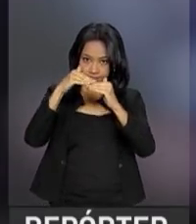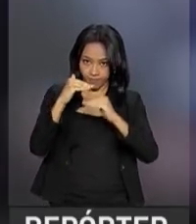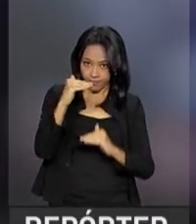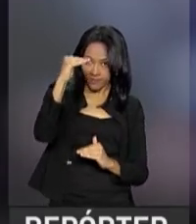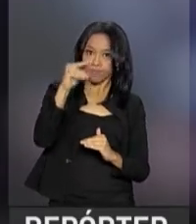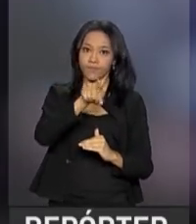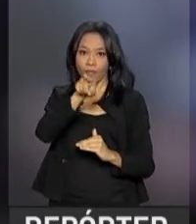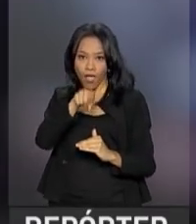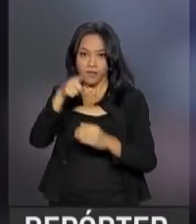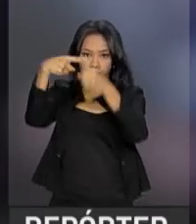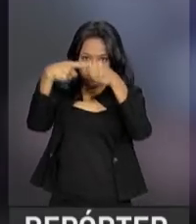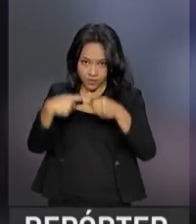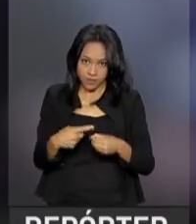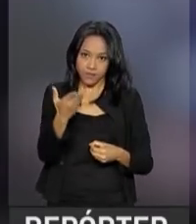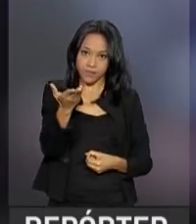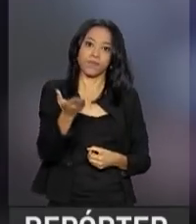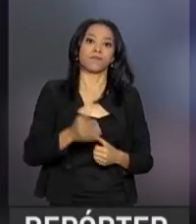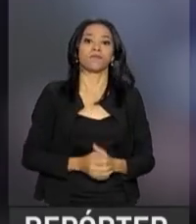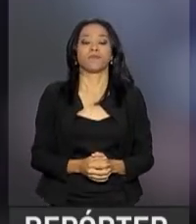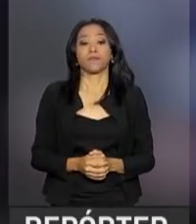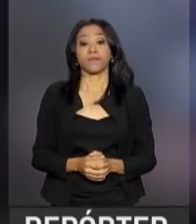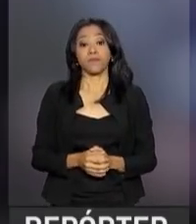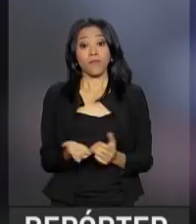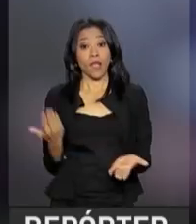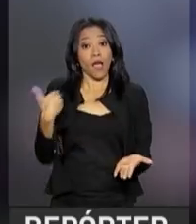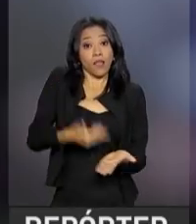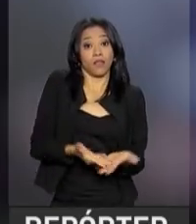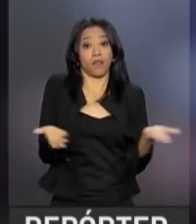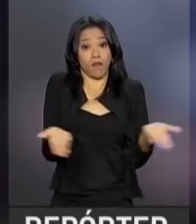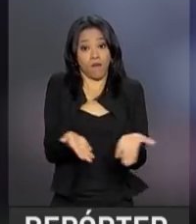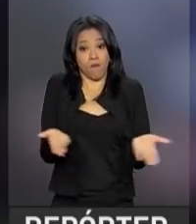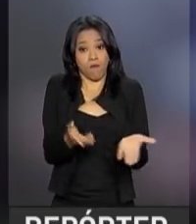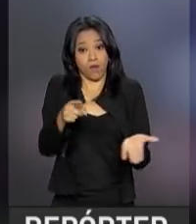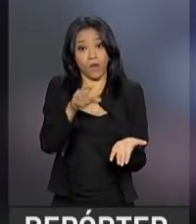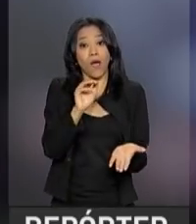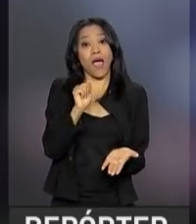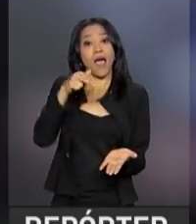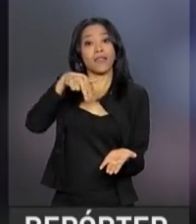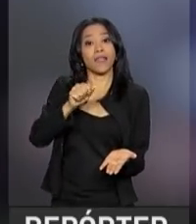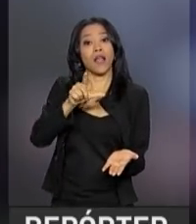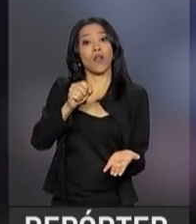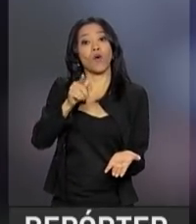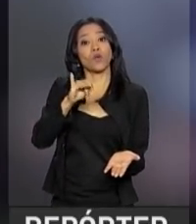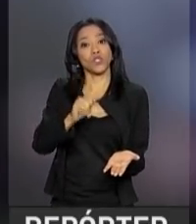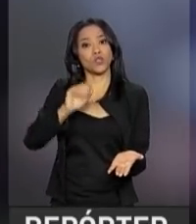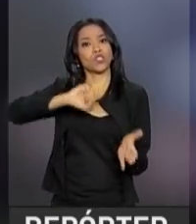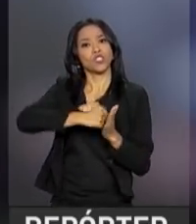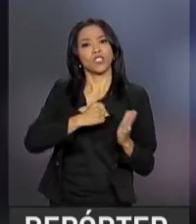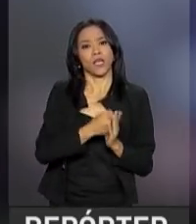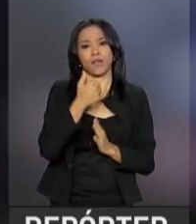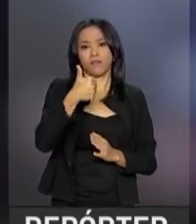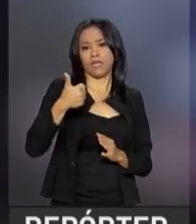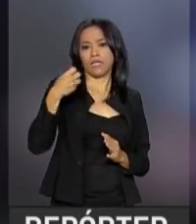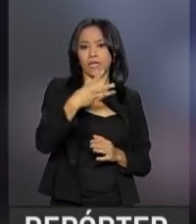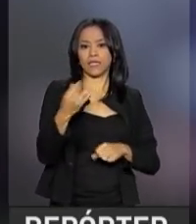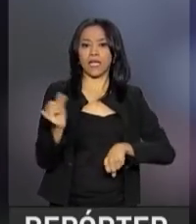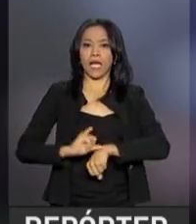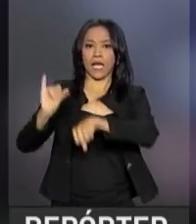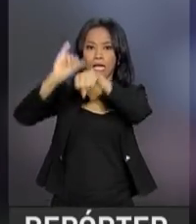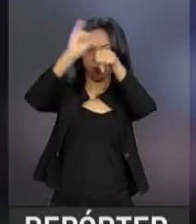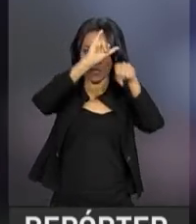joão pessoa e aracaju até o momento o sinal analógico já foi desligado em 13 capitais de todo o